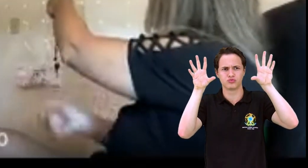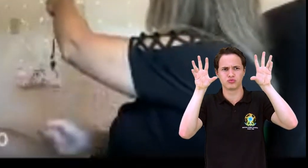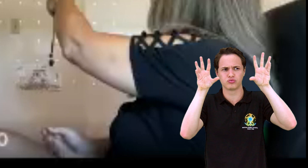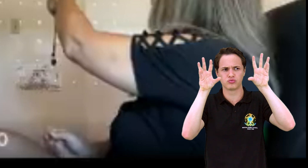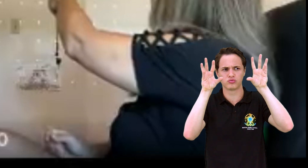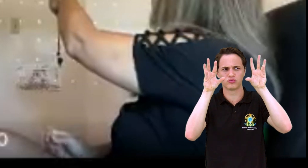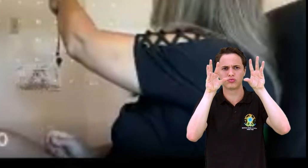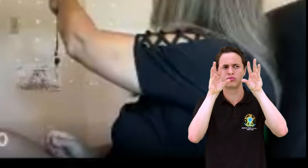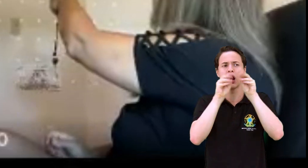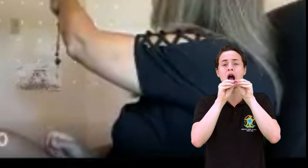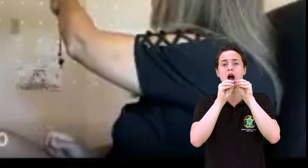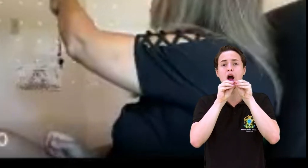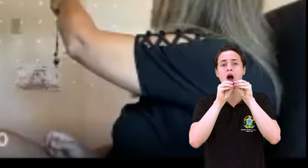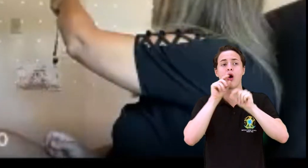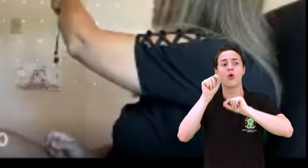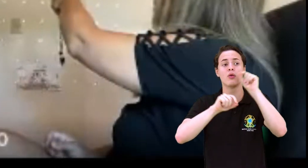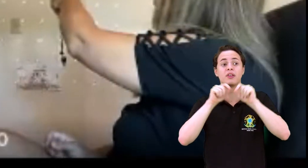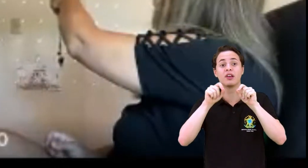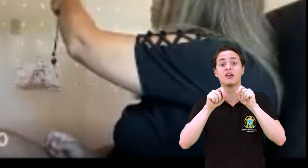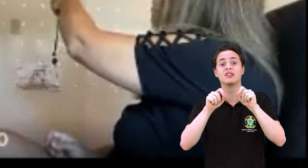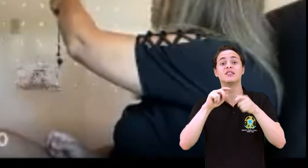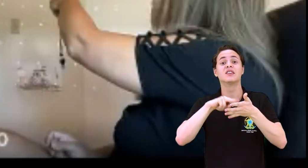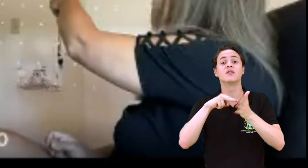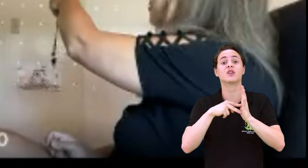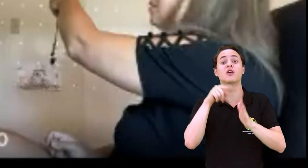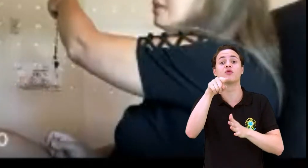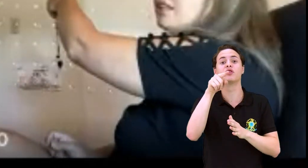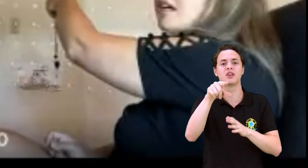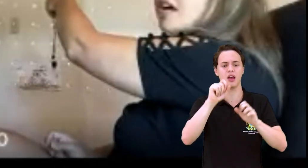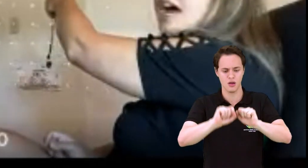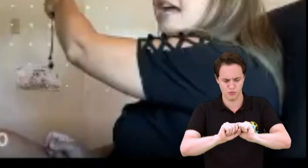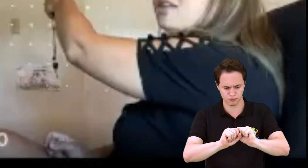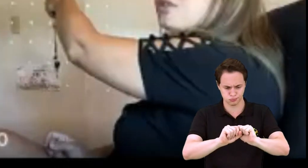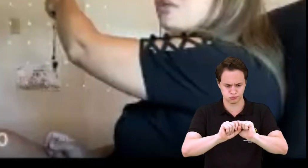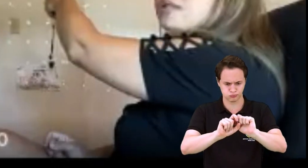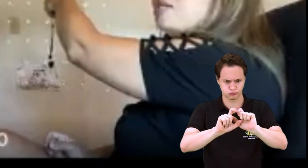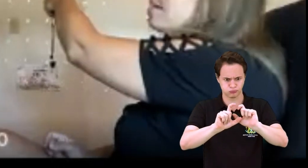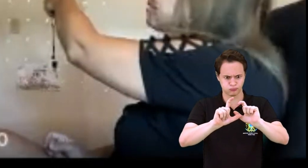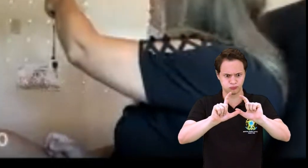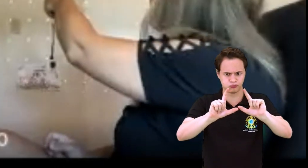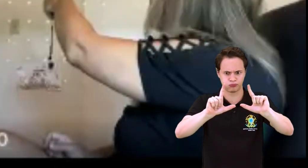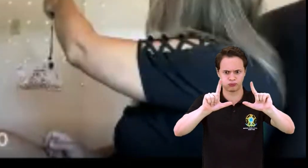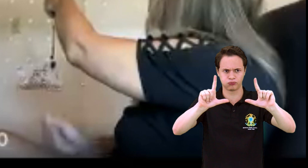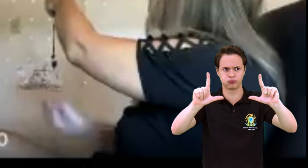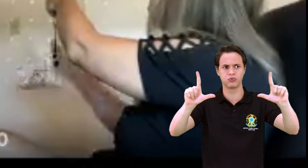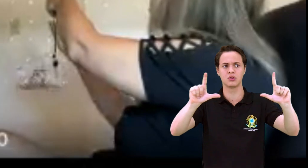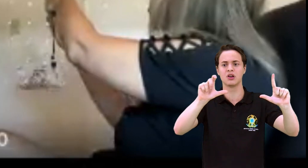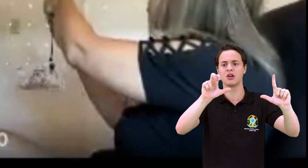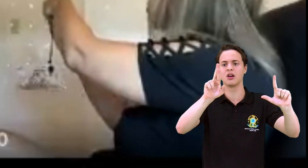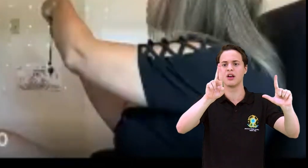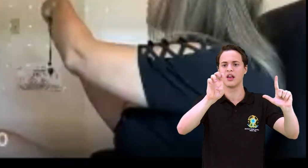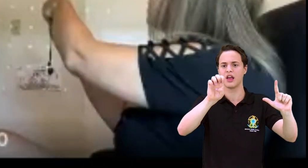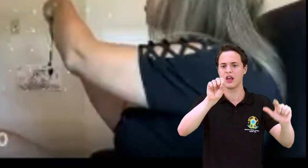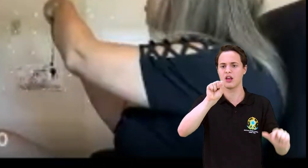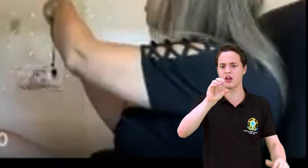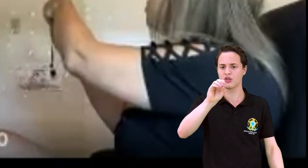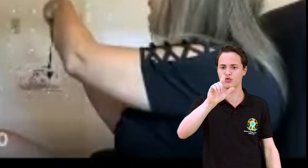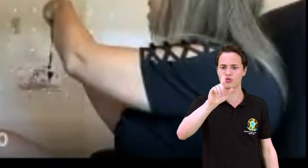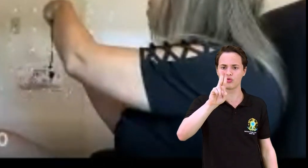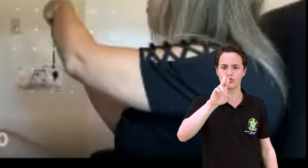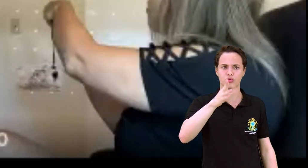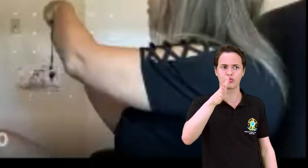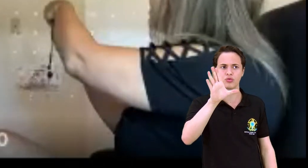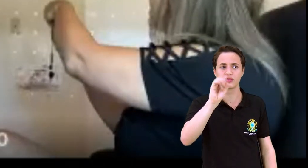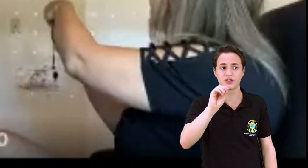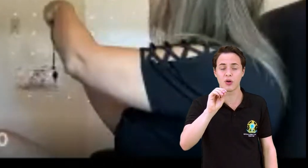pontos, vocês está aumentando a resolução. A resolução é maior quando os pontos estão um